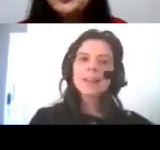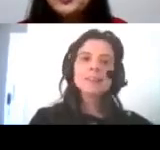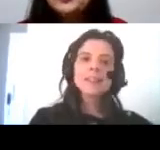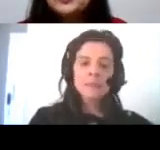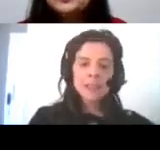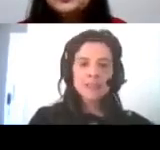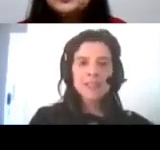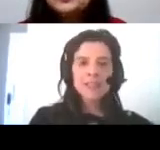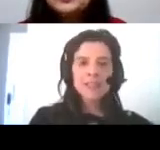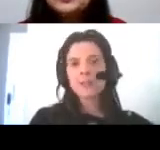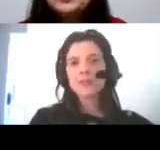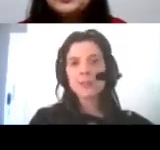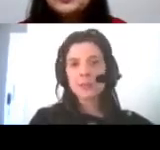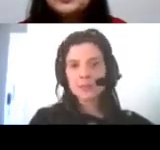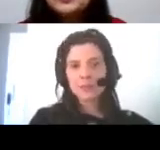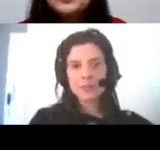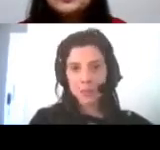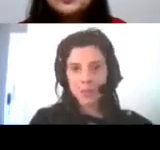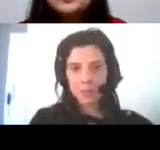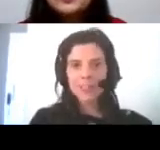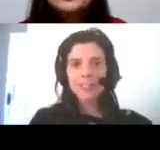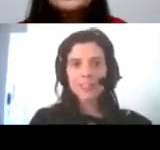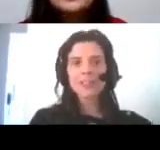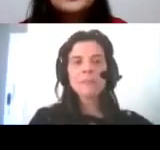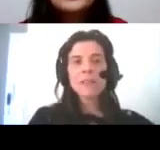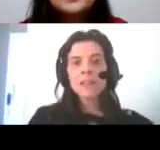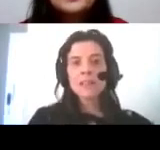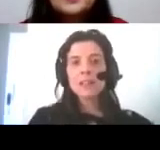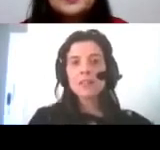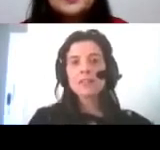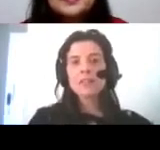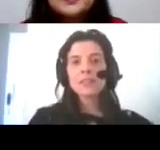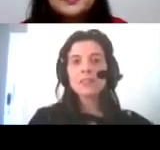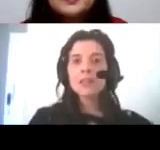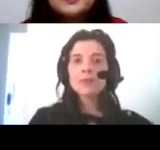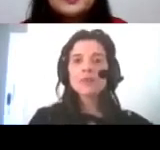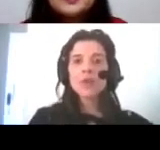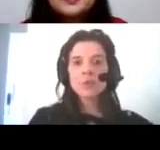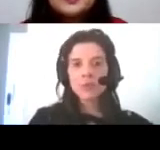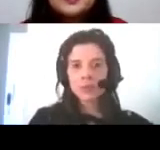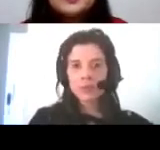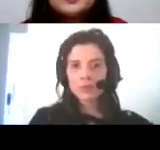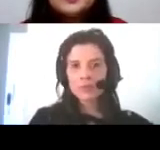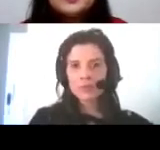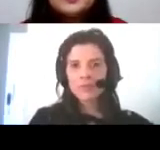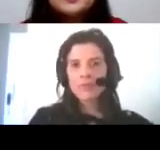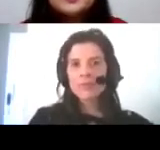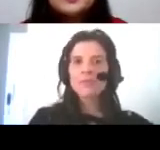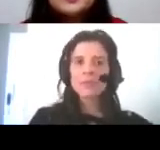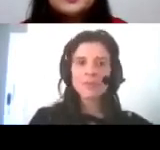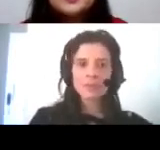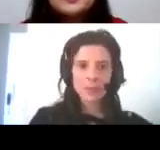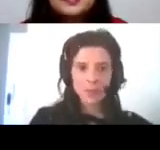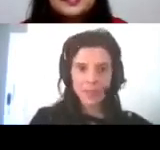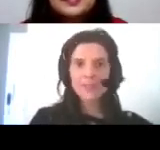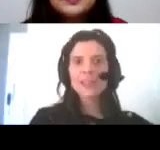finalizar, né, eu sempre falo para as pessoas uma coisa muito importante, que nós não somos uma